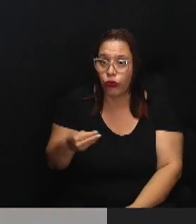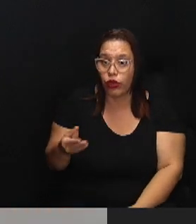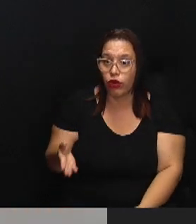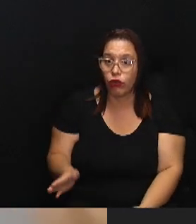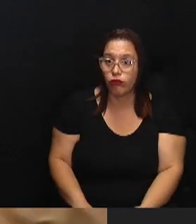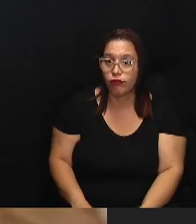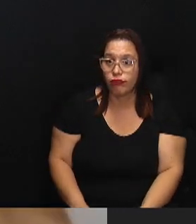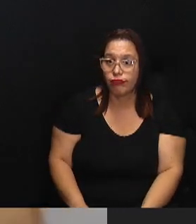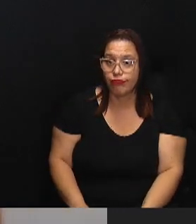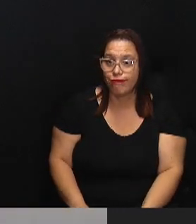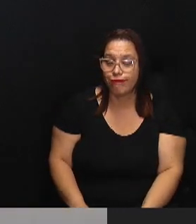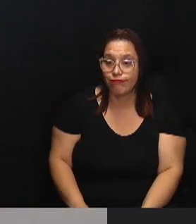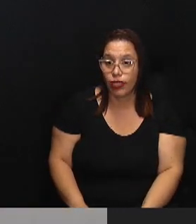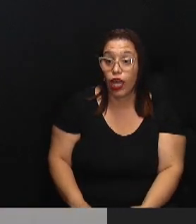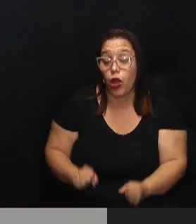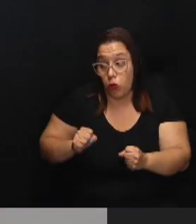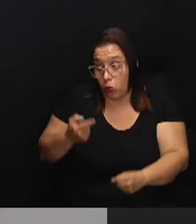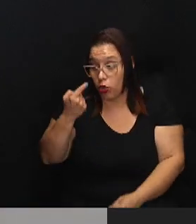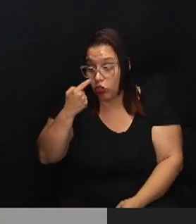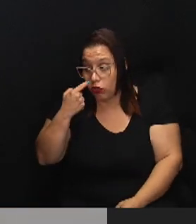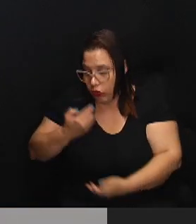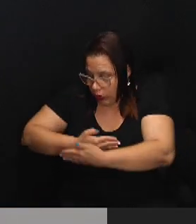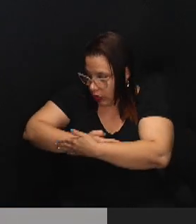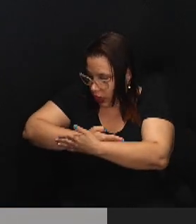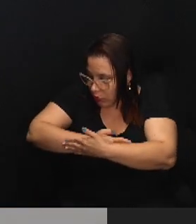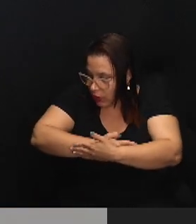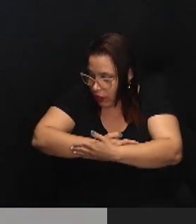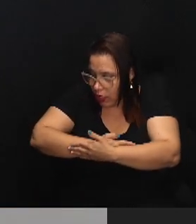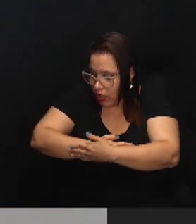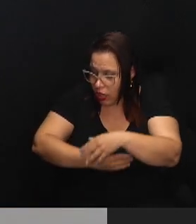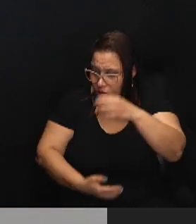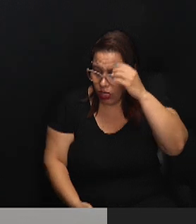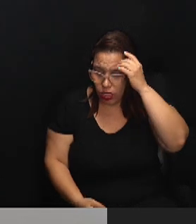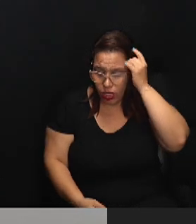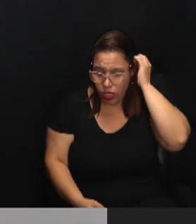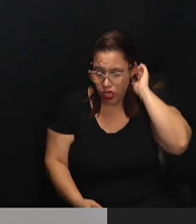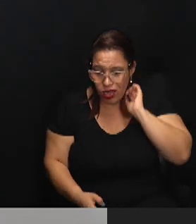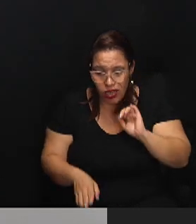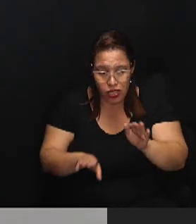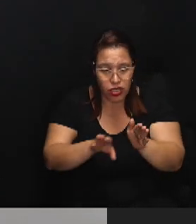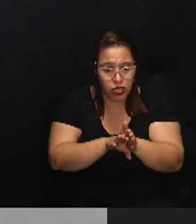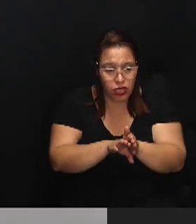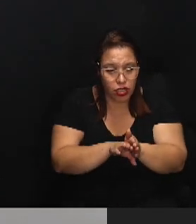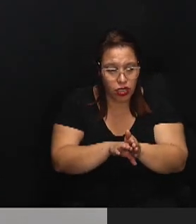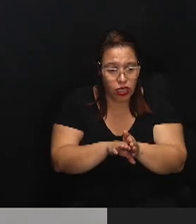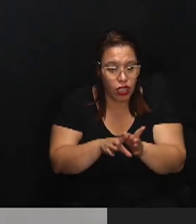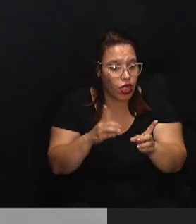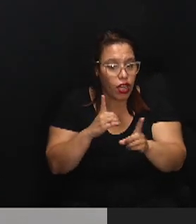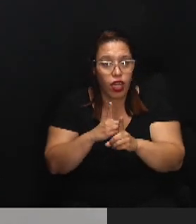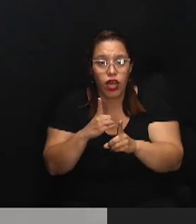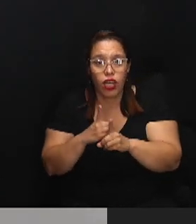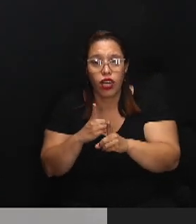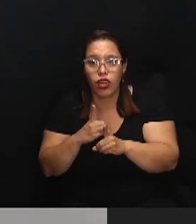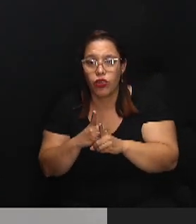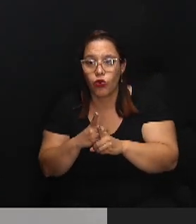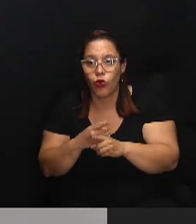quando ela é autorizada a ver esse bebê, né, ela chega lá e ela não encontra o bebê que ela